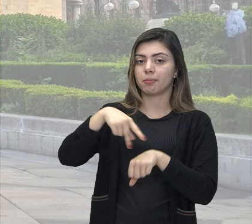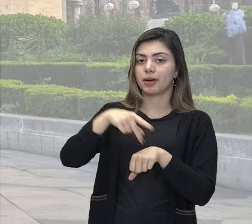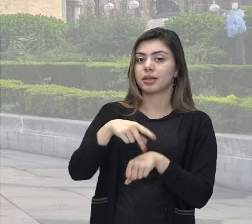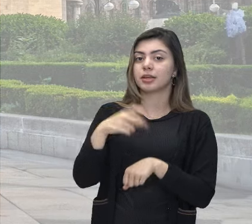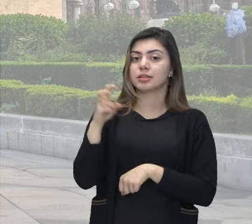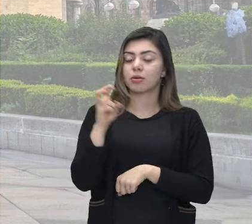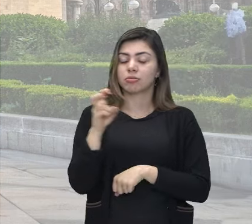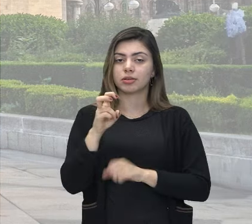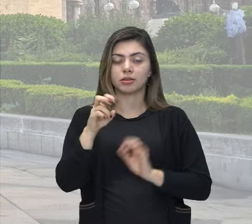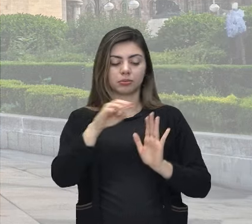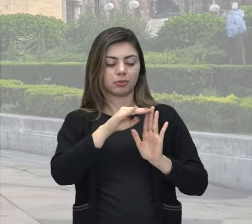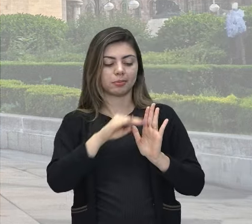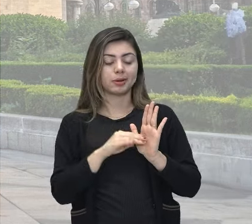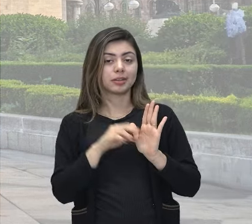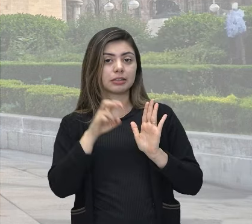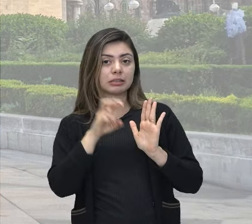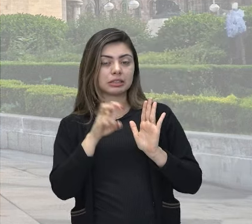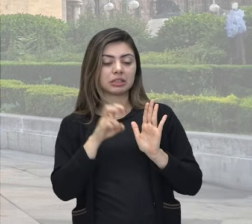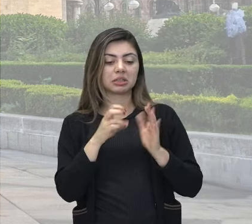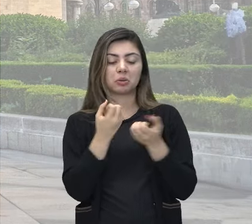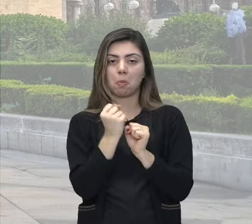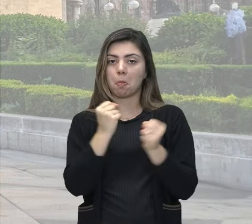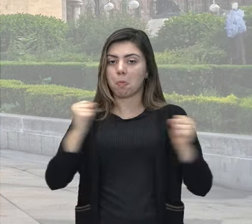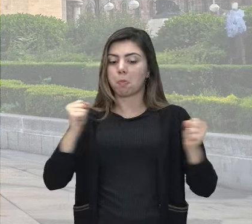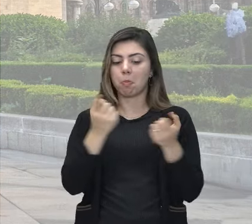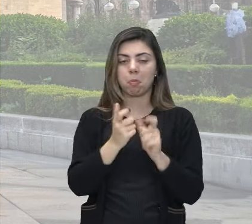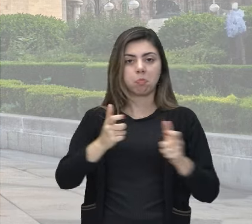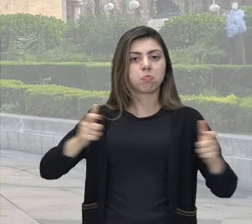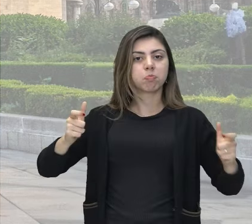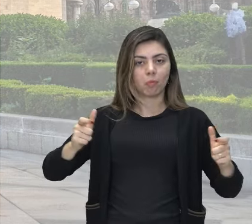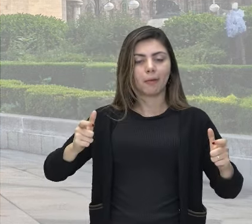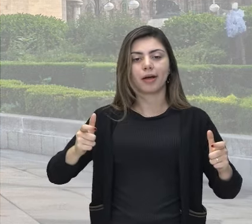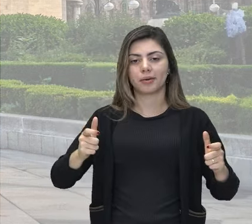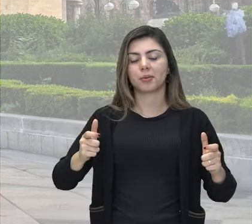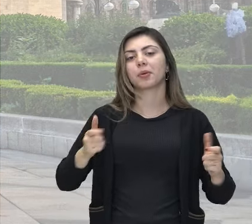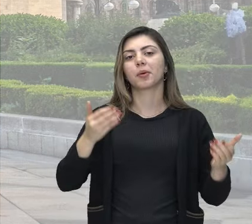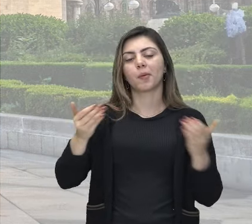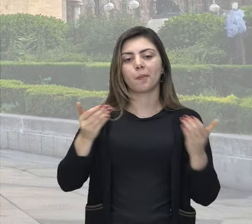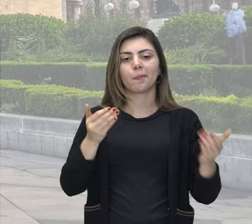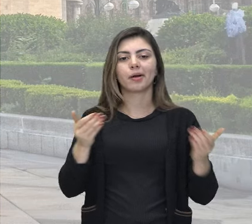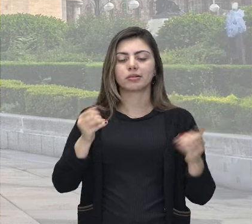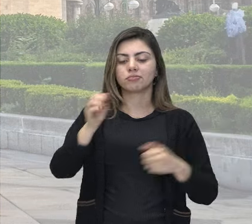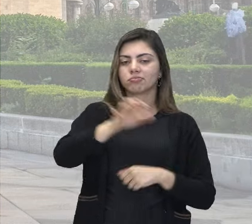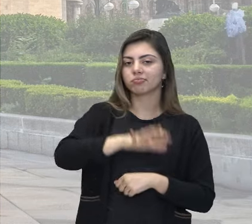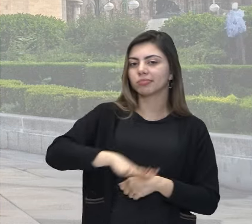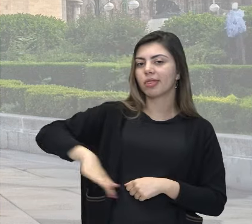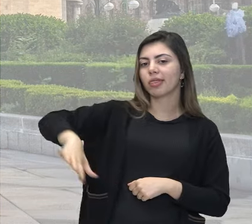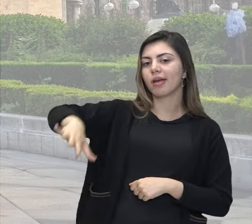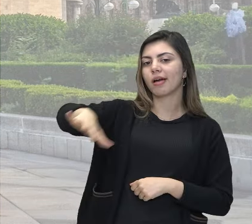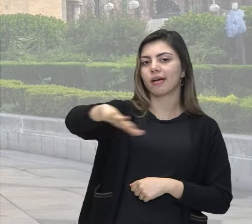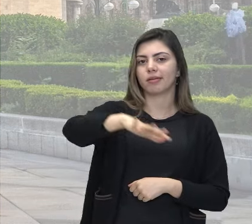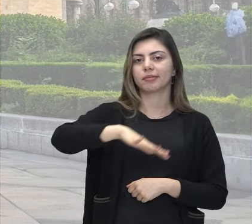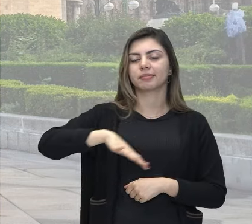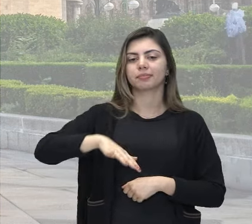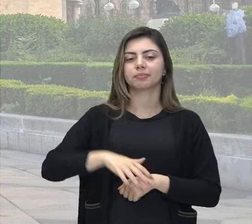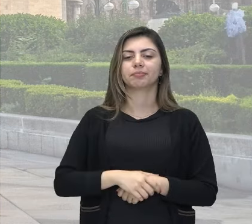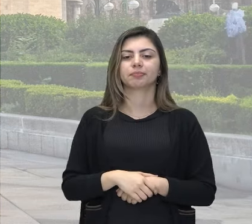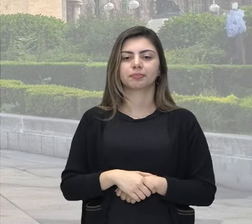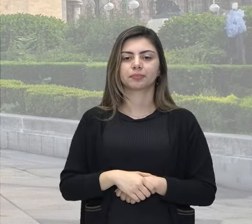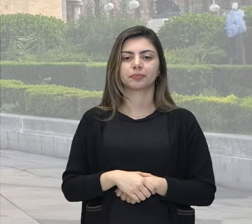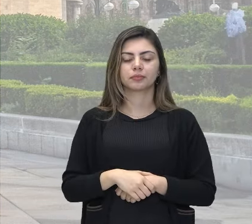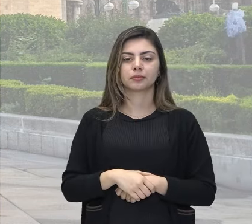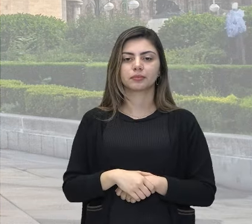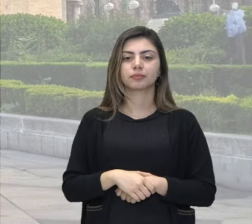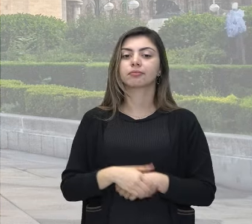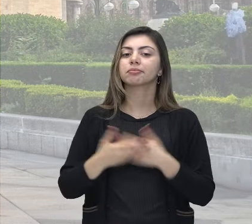territorial no continente americano, né? Em relação aí à sua área total, ok?